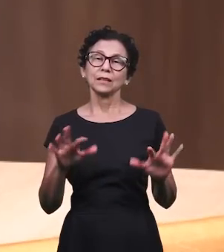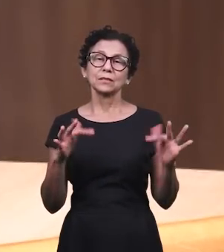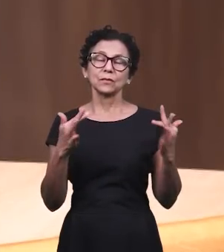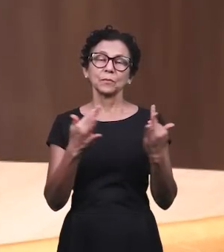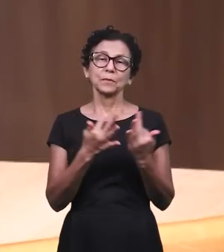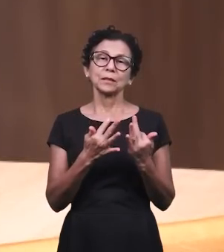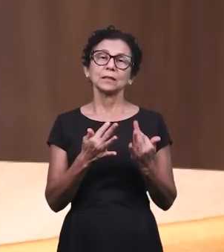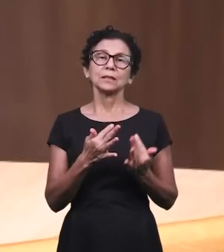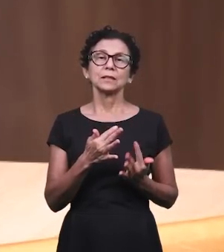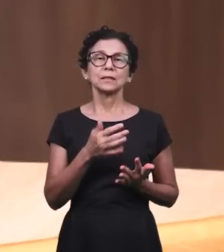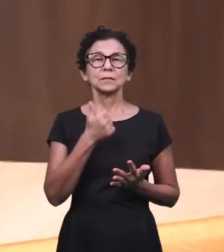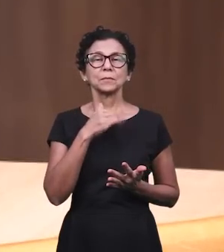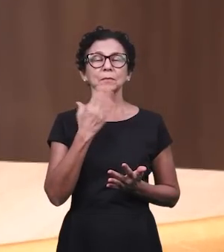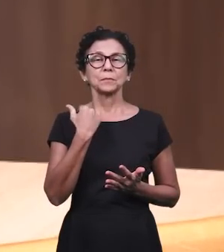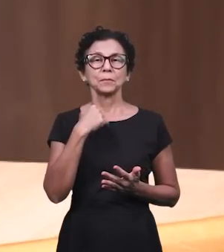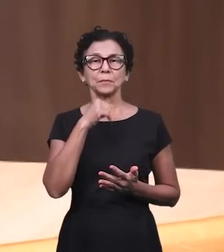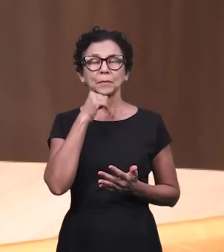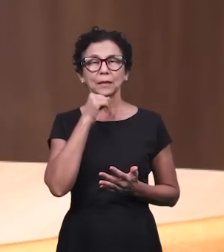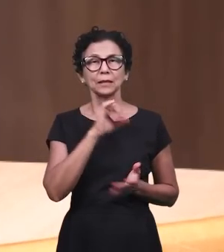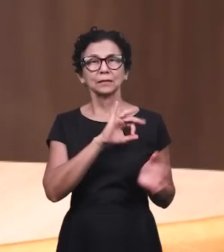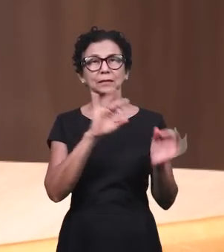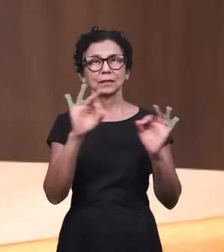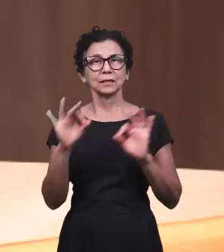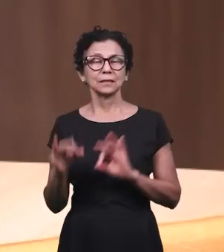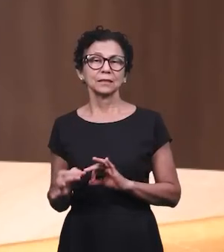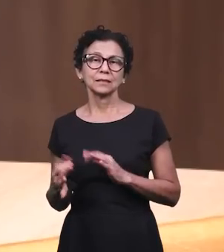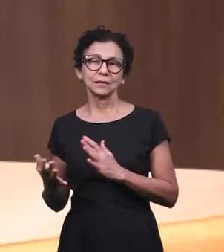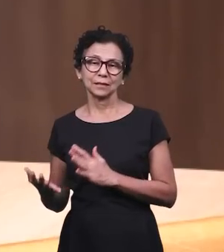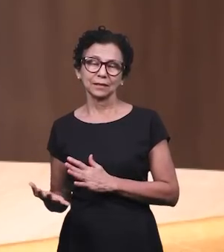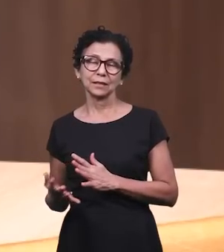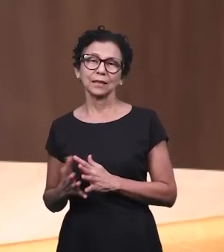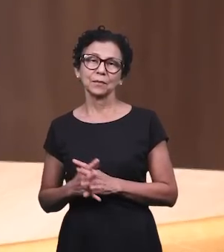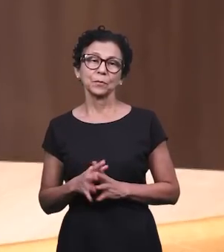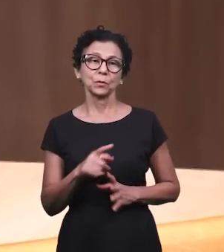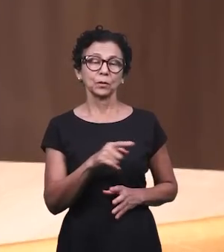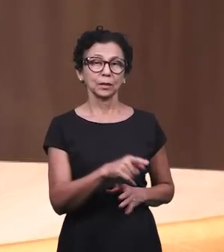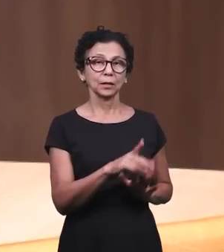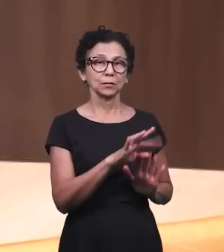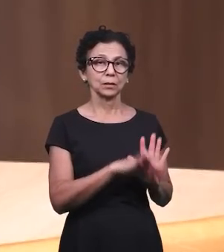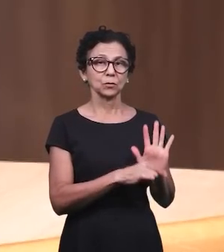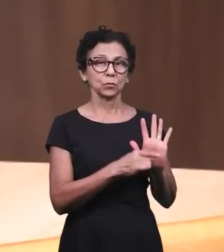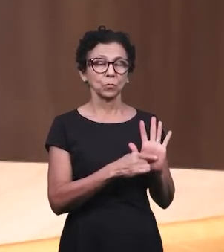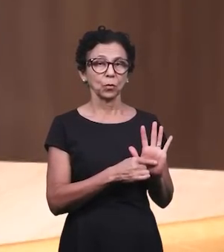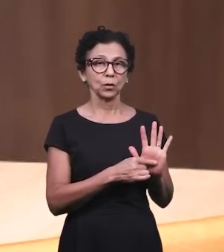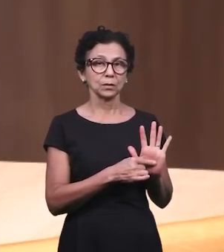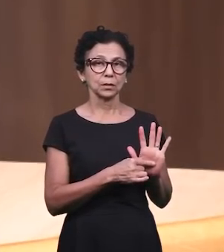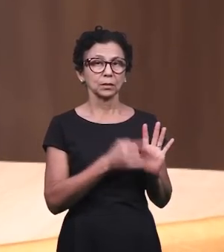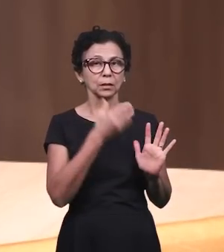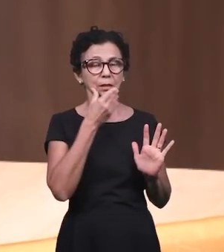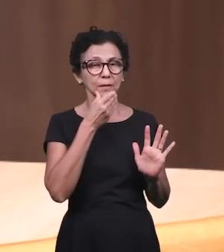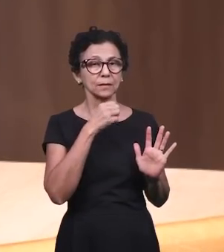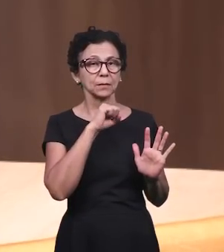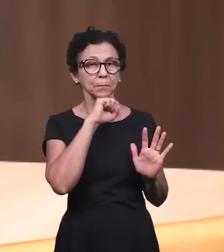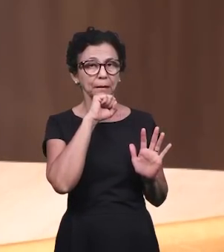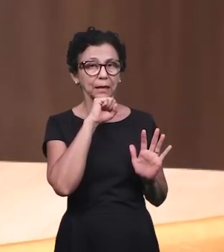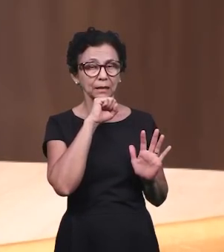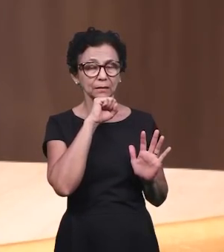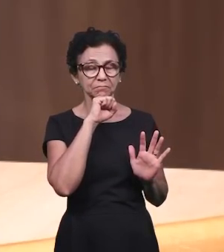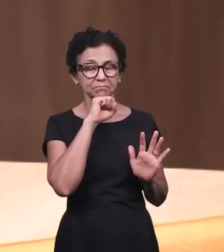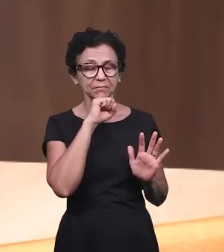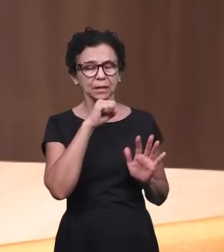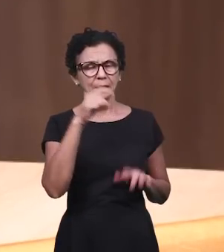conosco, Jairo estava diante da situação na casa dele, que ele não tinha solução. Ele fez uma escolha